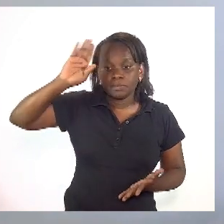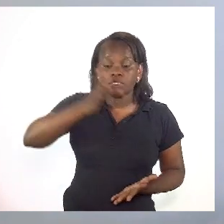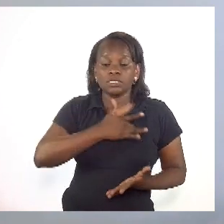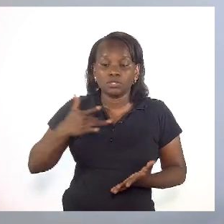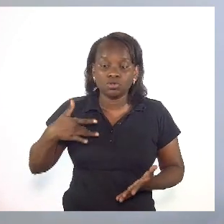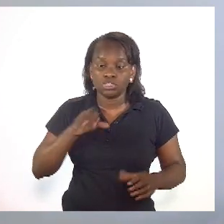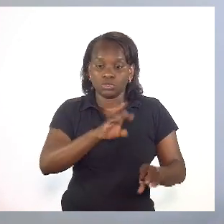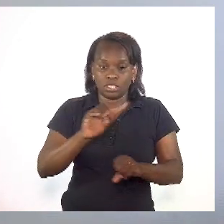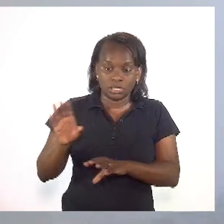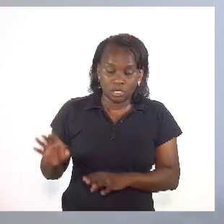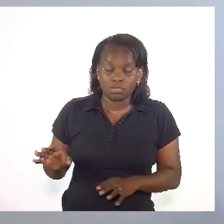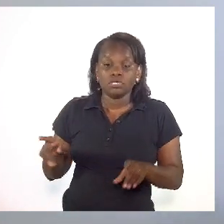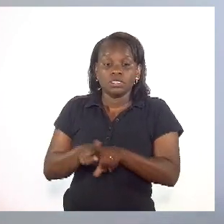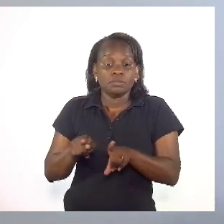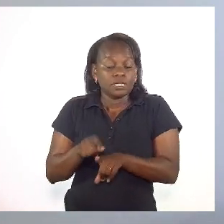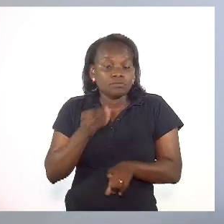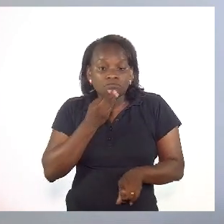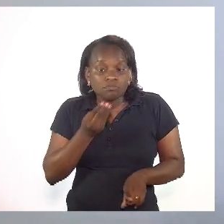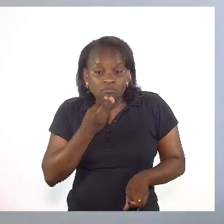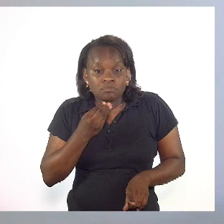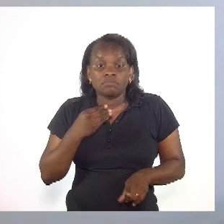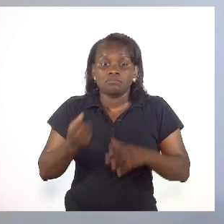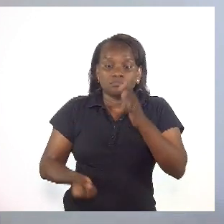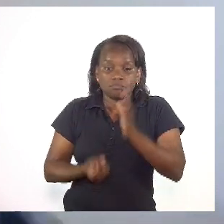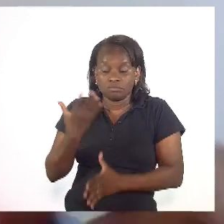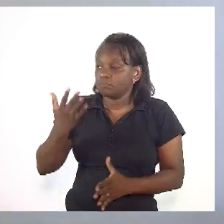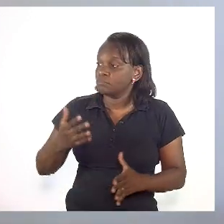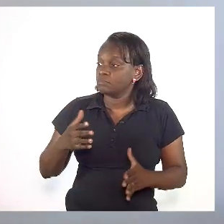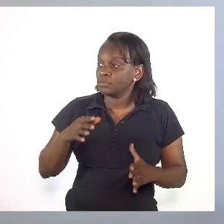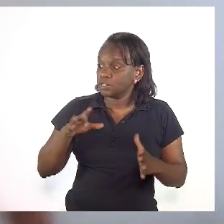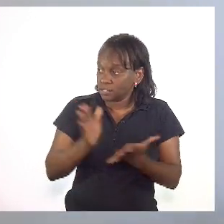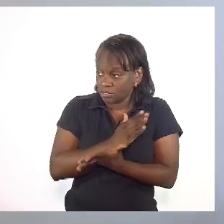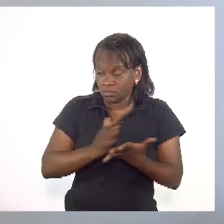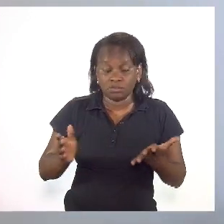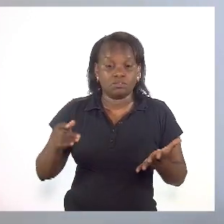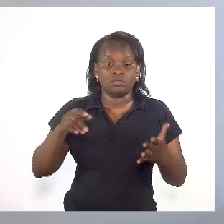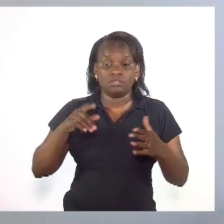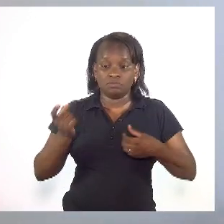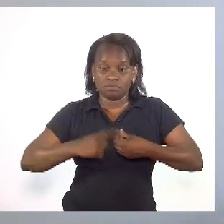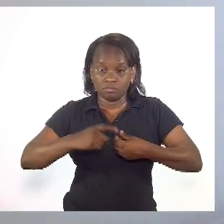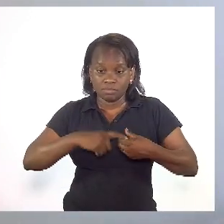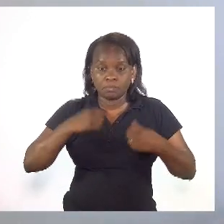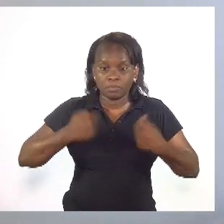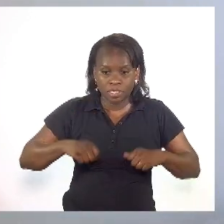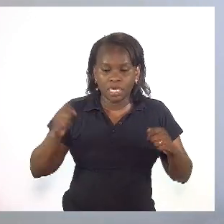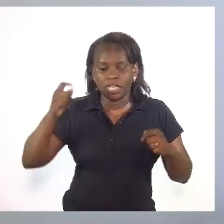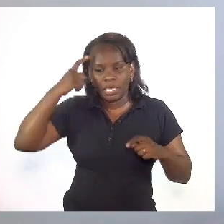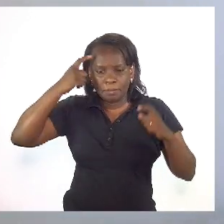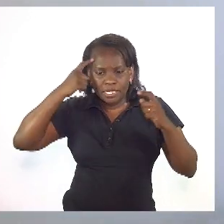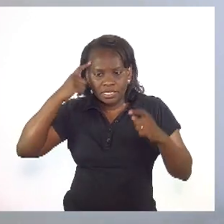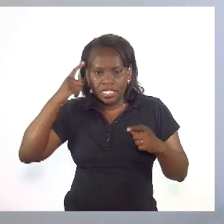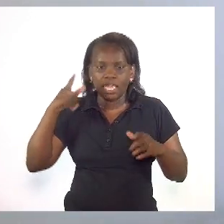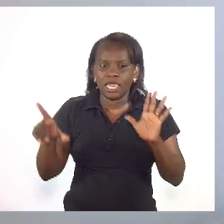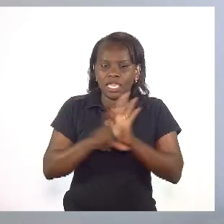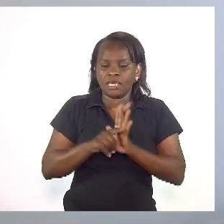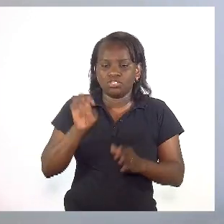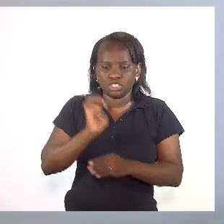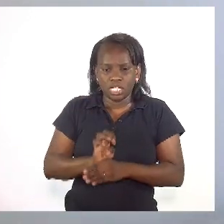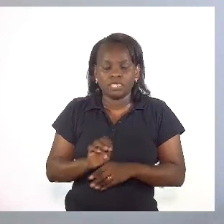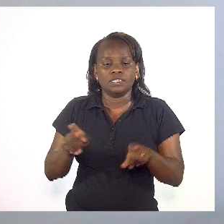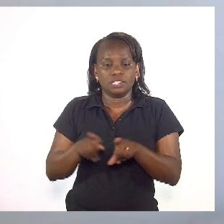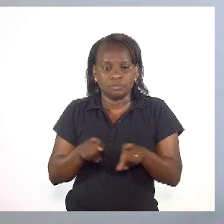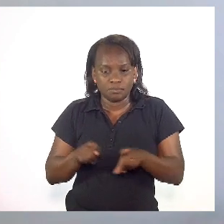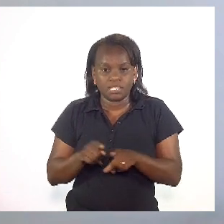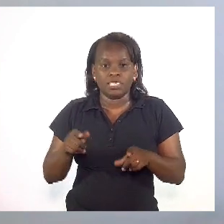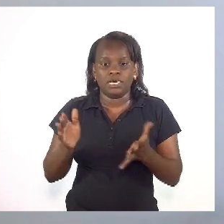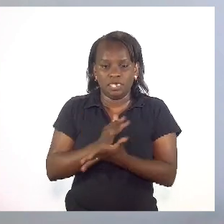na educação, que obviamente foram criadas certas vinculações que podem ser repensadas por lei estadual, até mesmo decorrentes